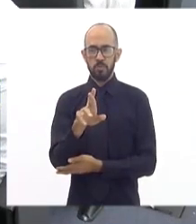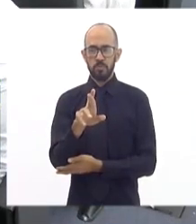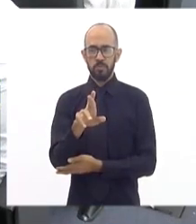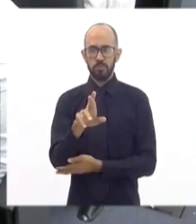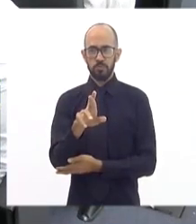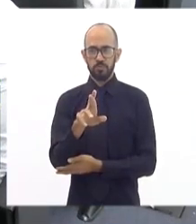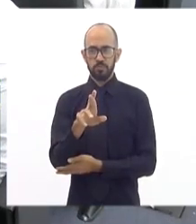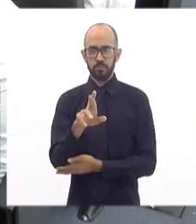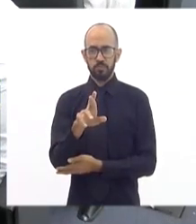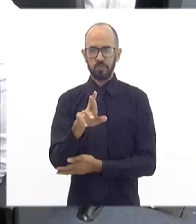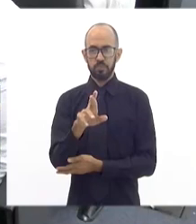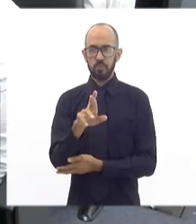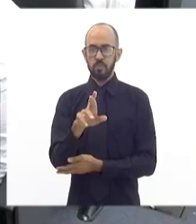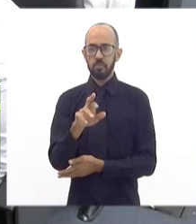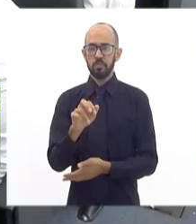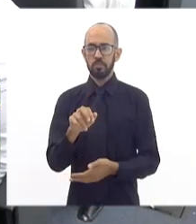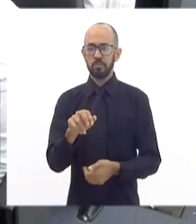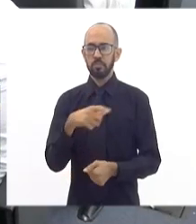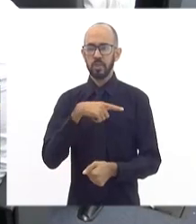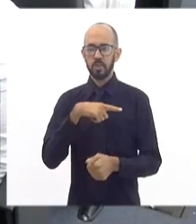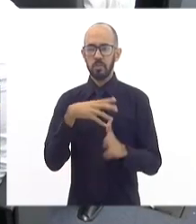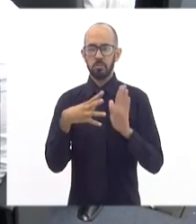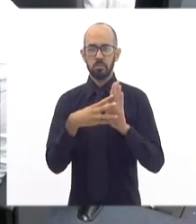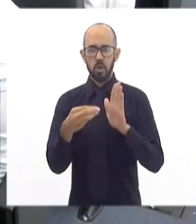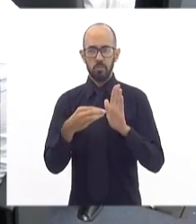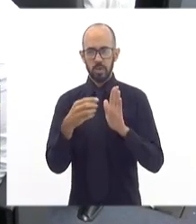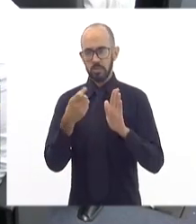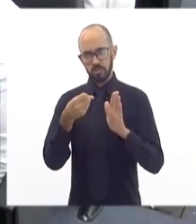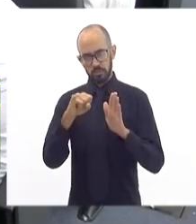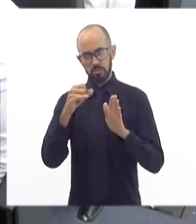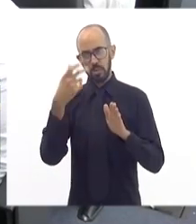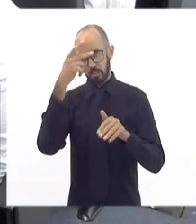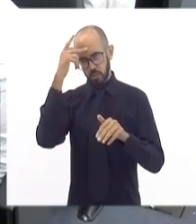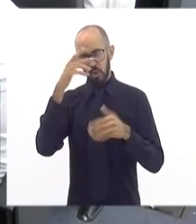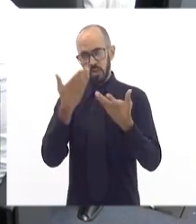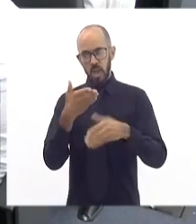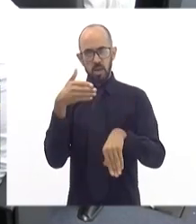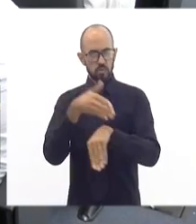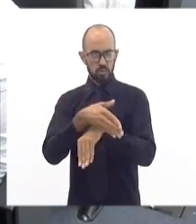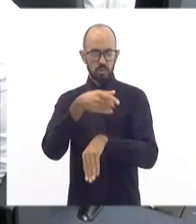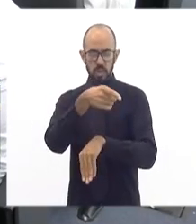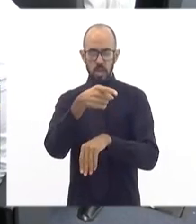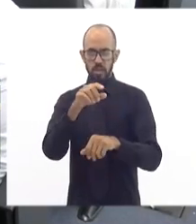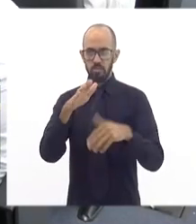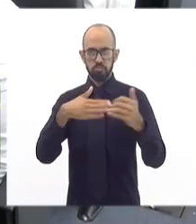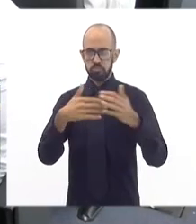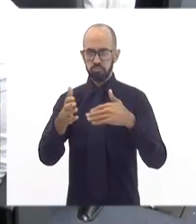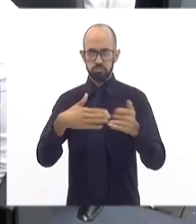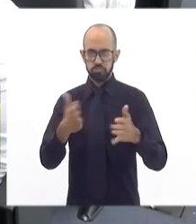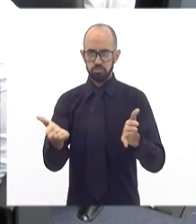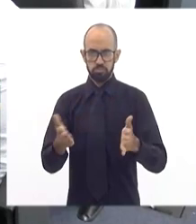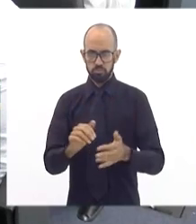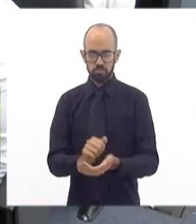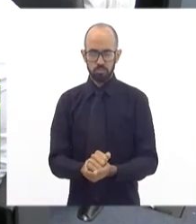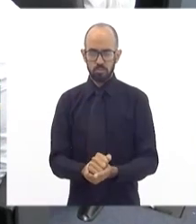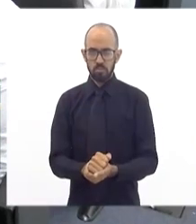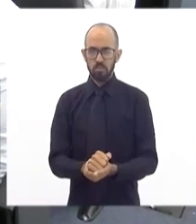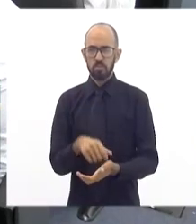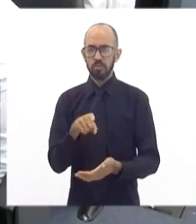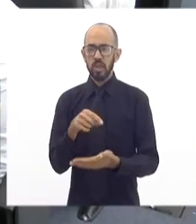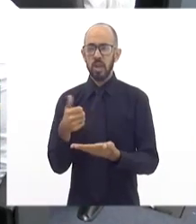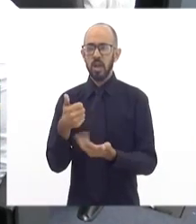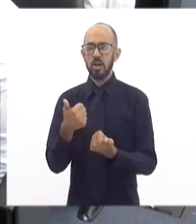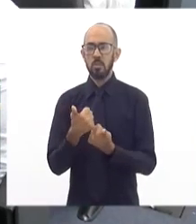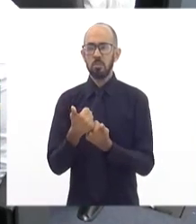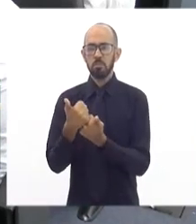do ideia também tem mais uma cópia caso alguém queira acessar com embasamento